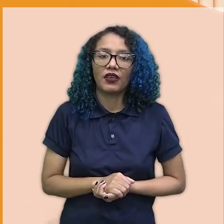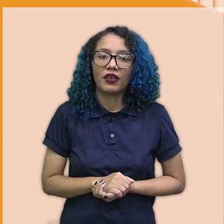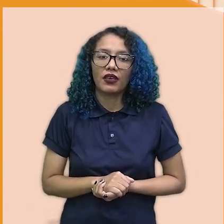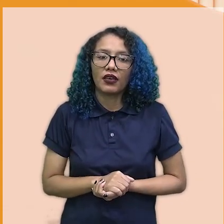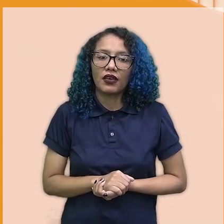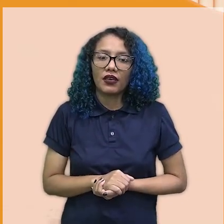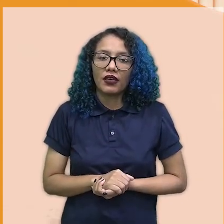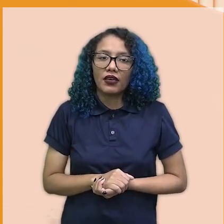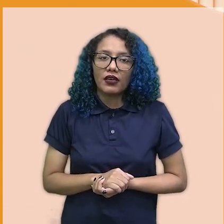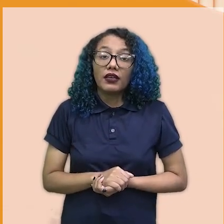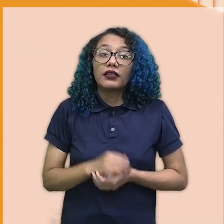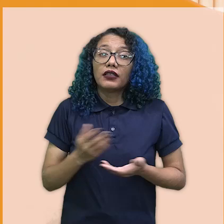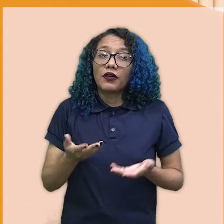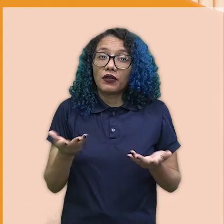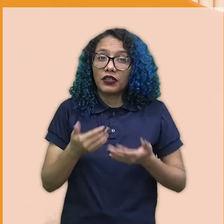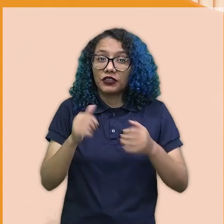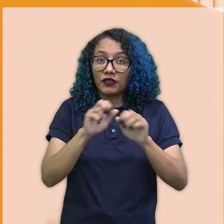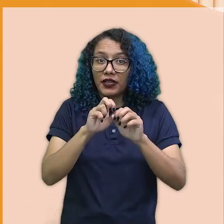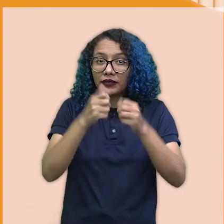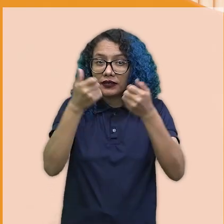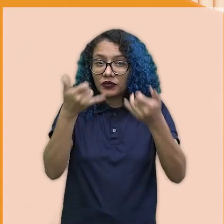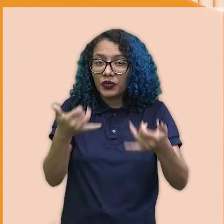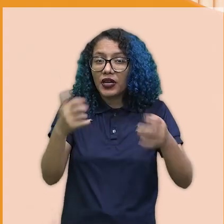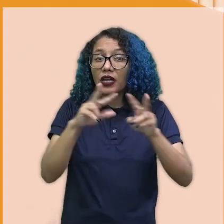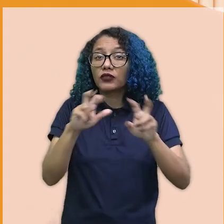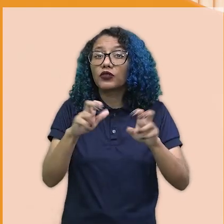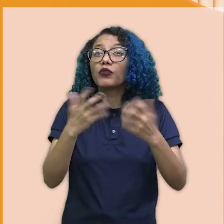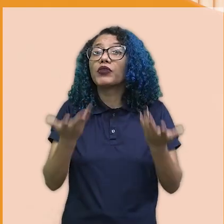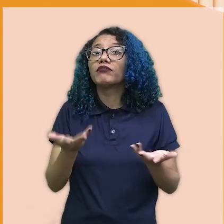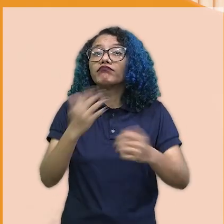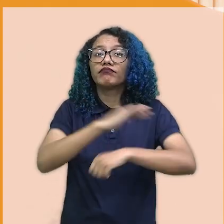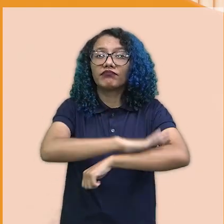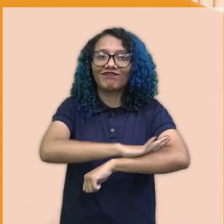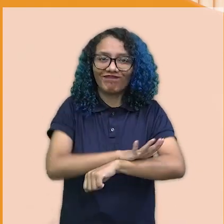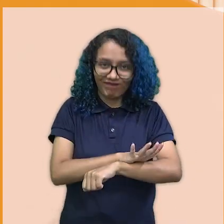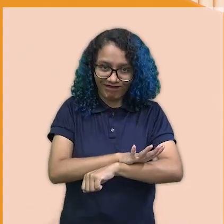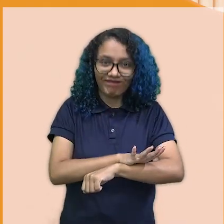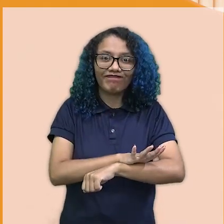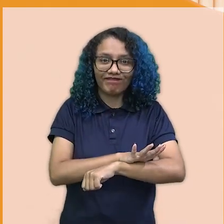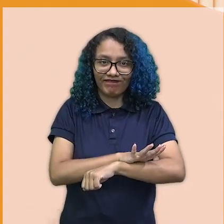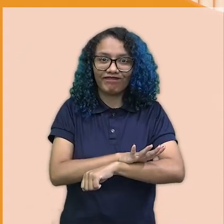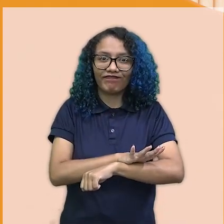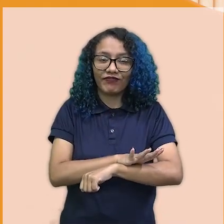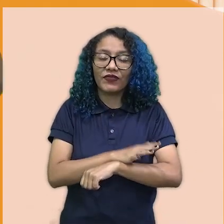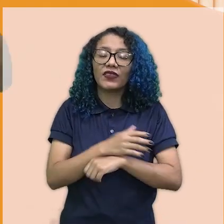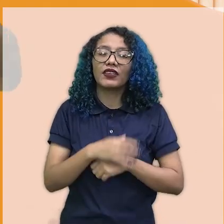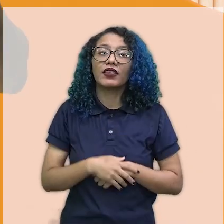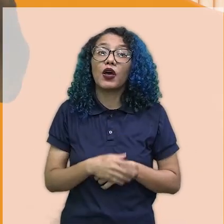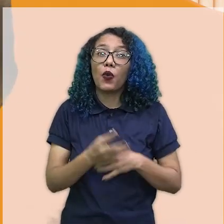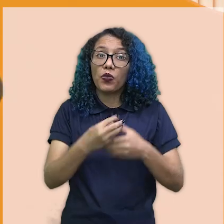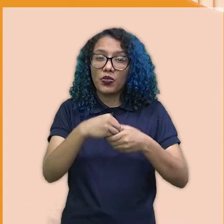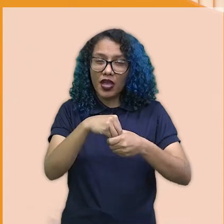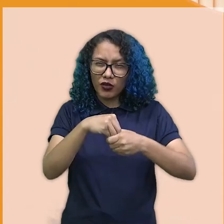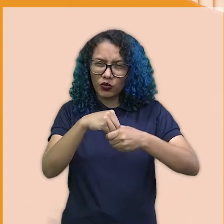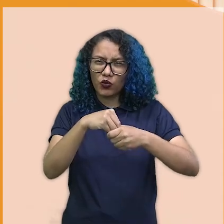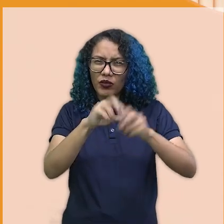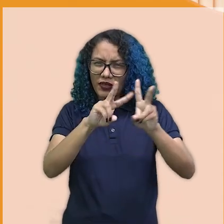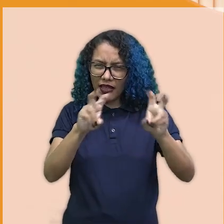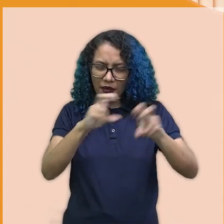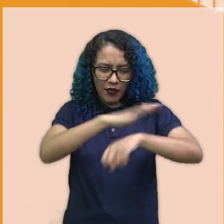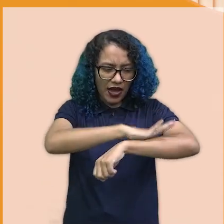o tema de hoje, nós vamos falar um pouco sobre a questão do racismo. E tem alguns temas dentro dessa questão do